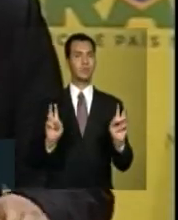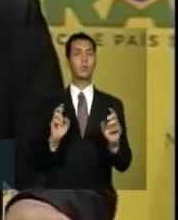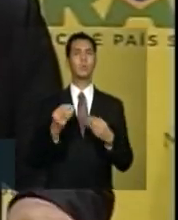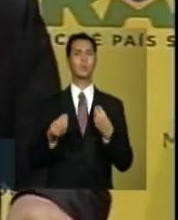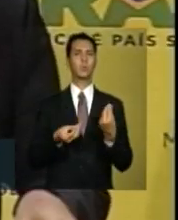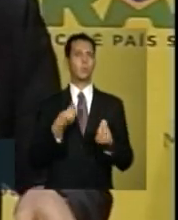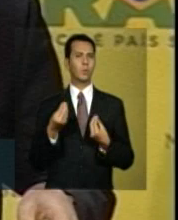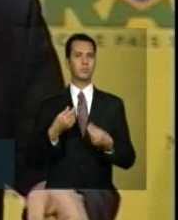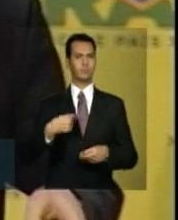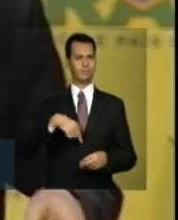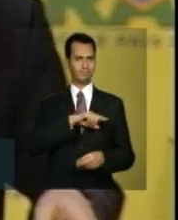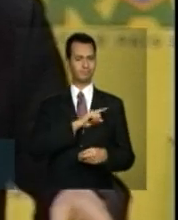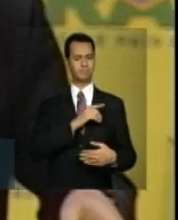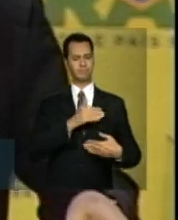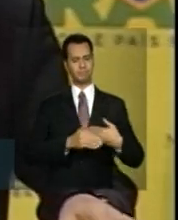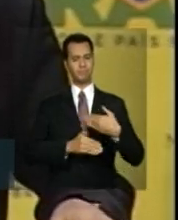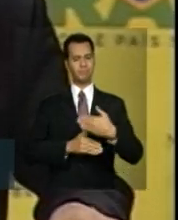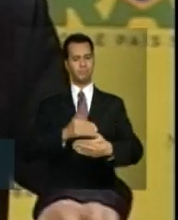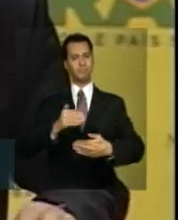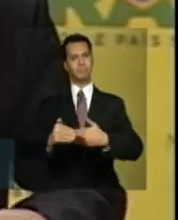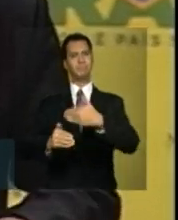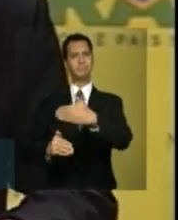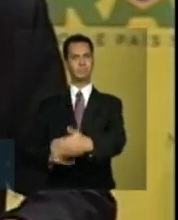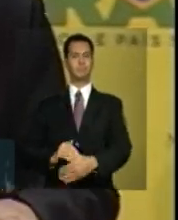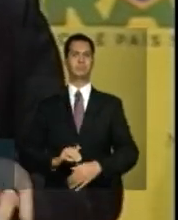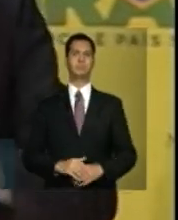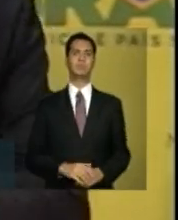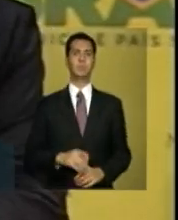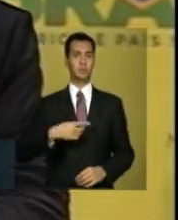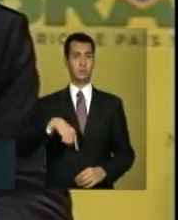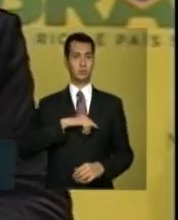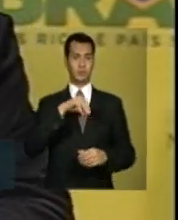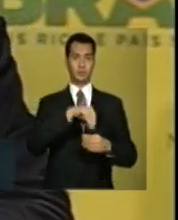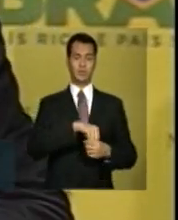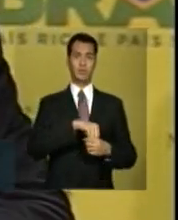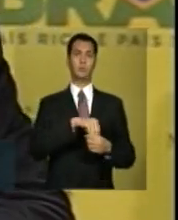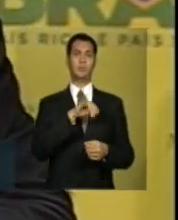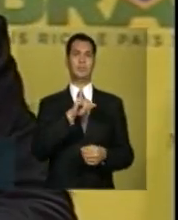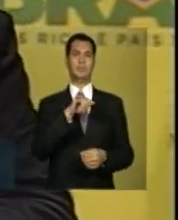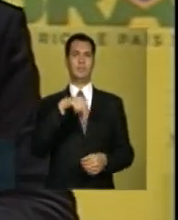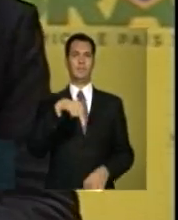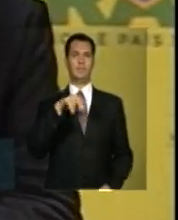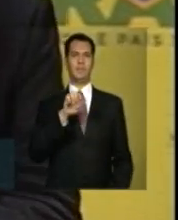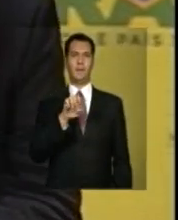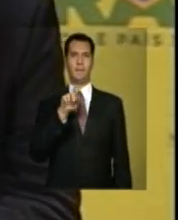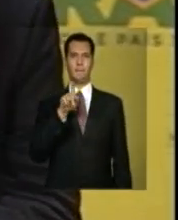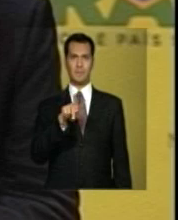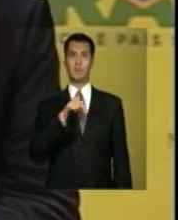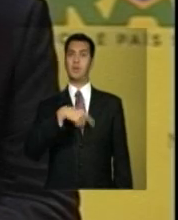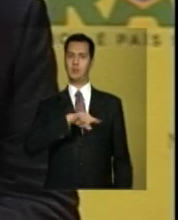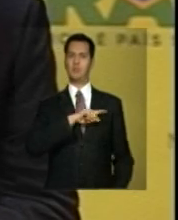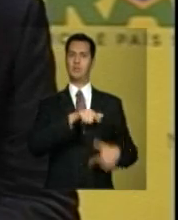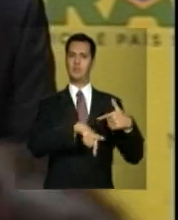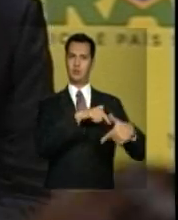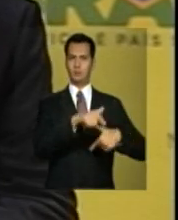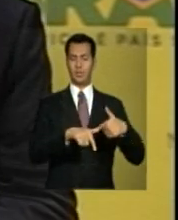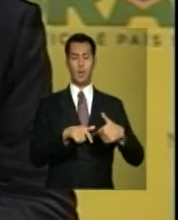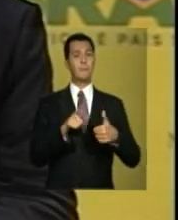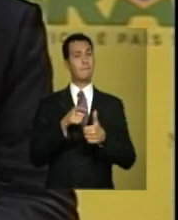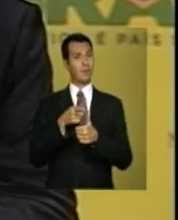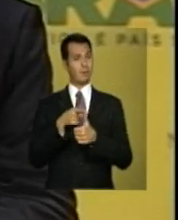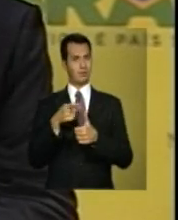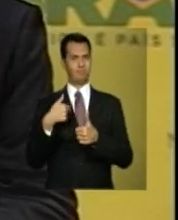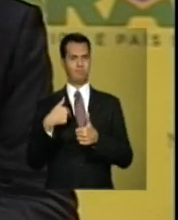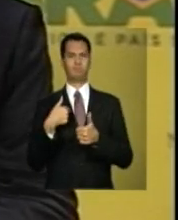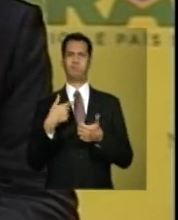nós tivemos no trabalho do INEP quero aqui reconhecer já inicialmente o